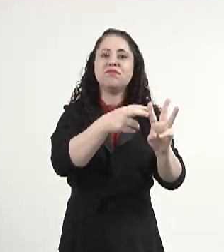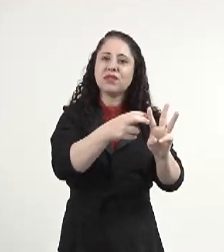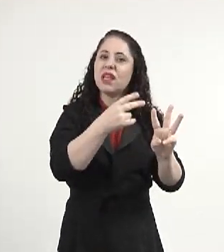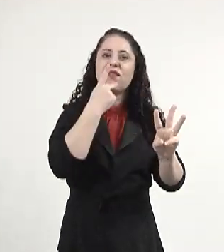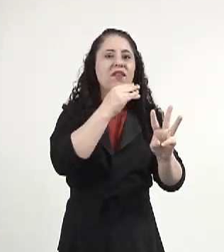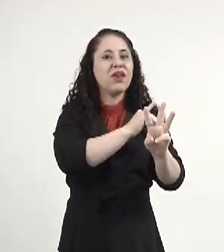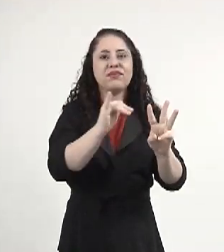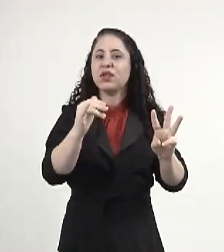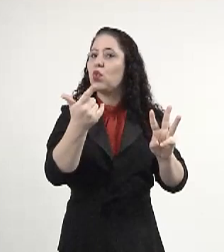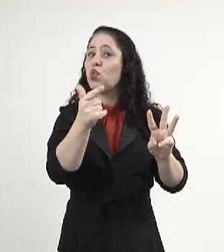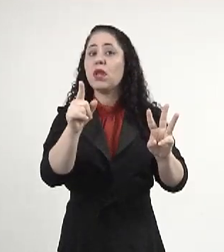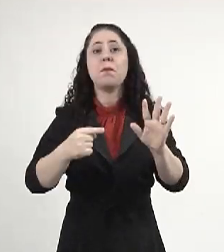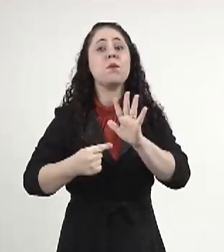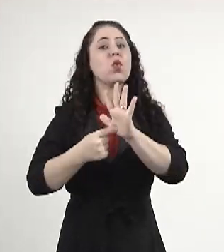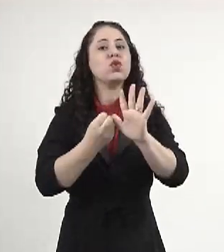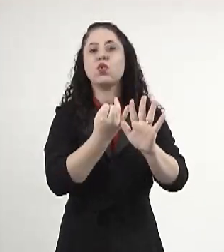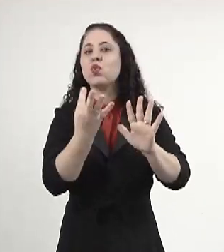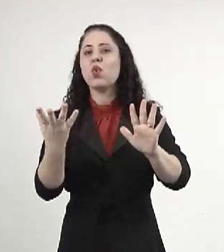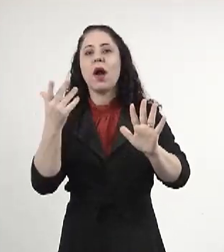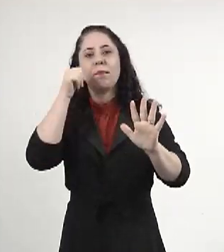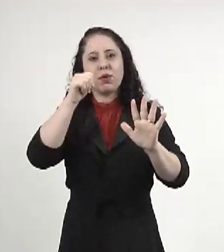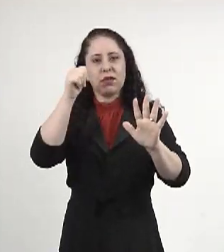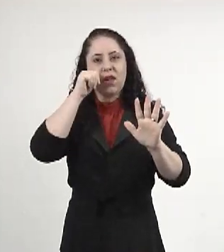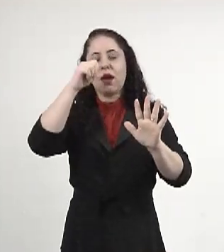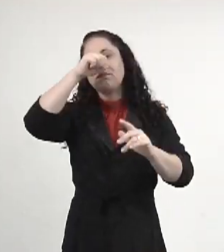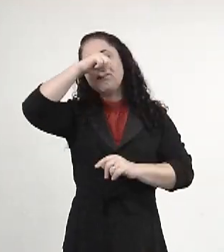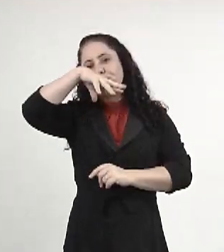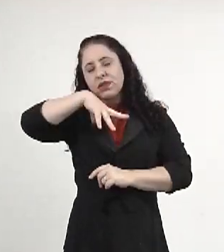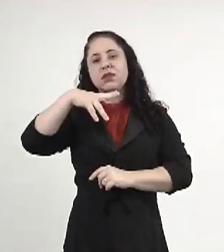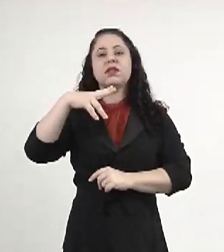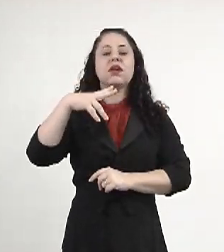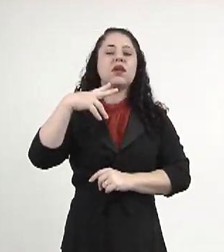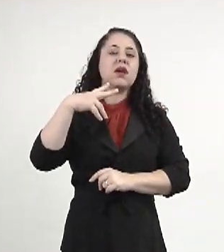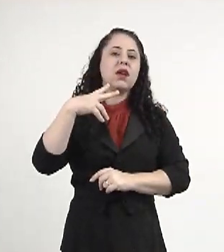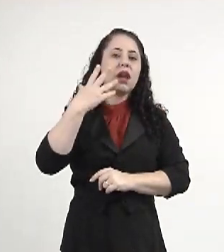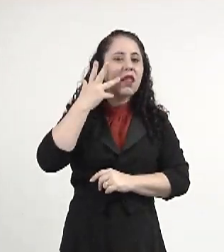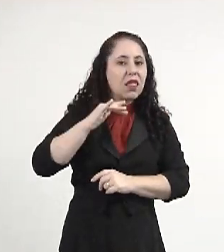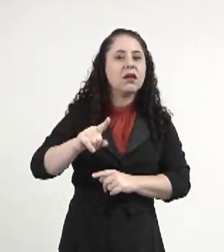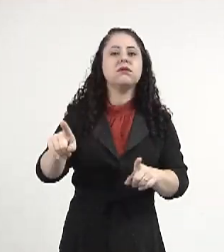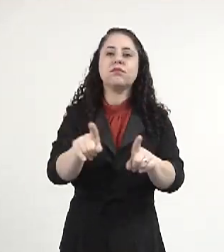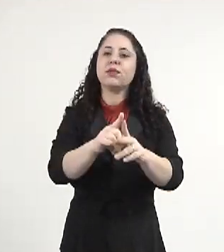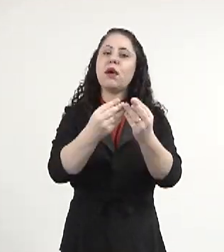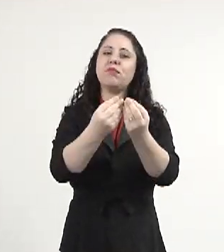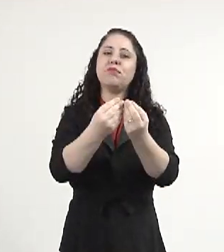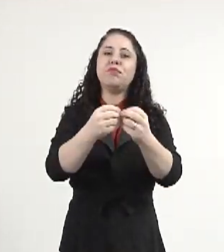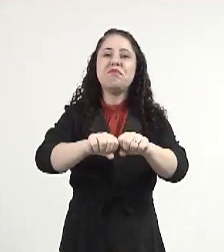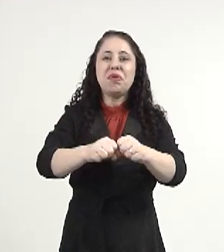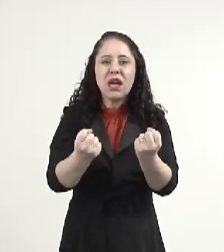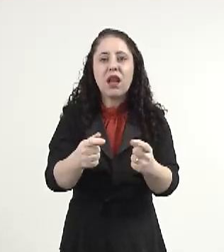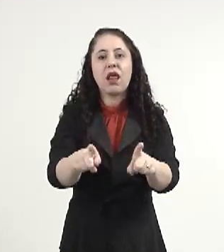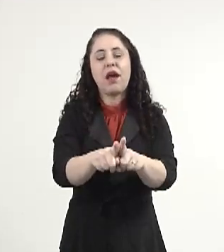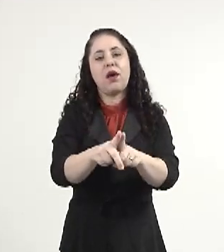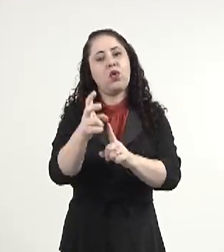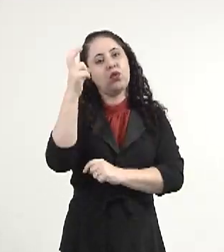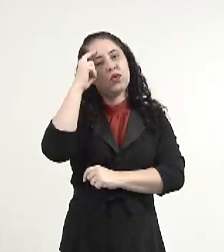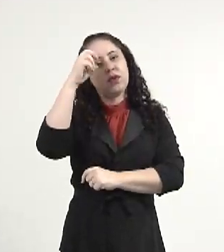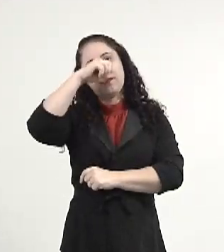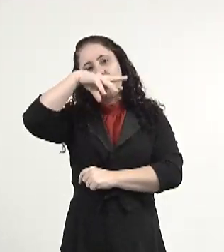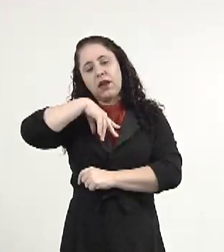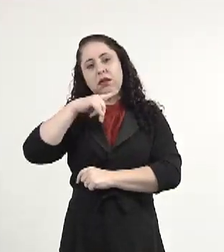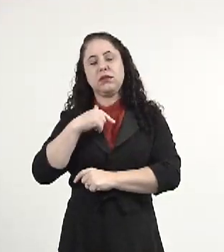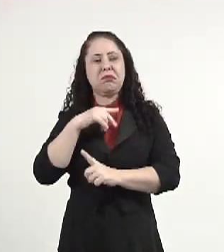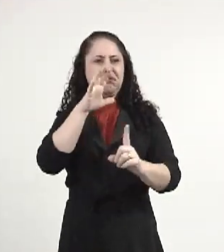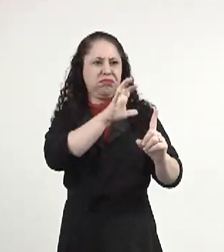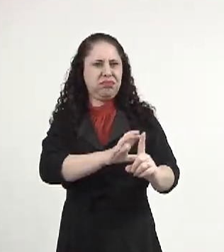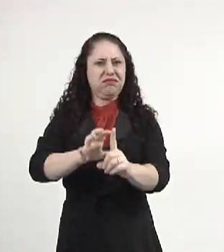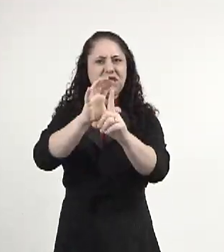notificação que mostre o quanto que as mulheres e as crianças indígenas também estão sendo prejudicadas com essa cultura da violência que